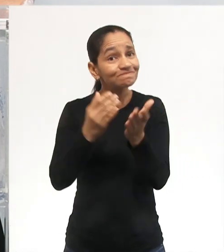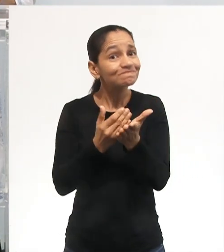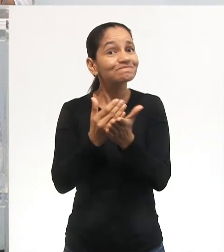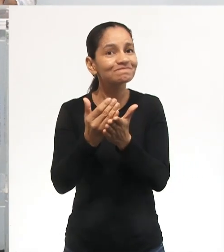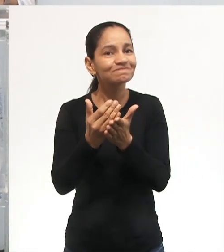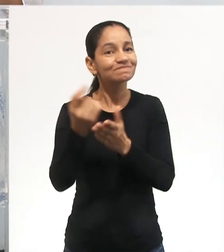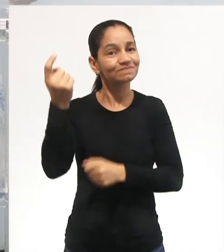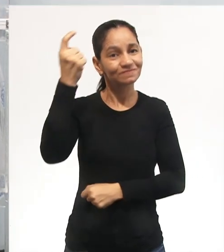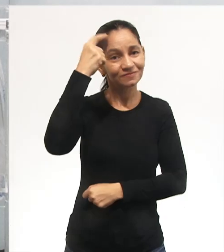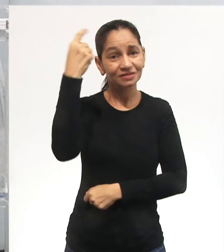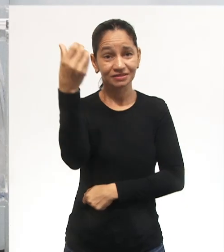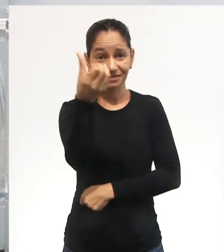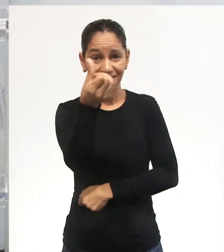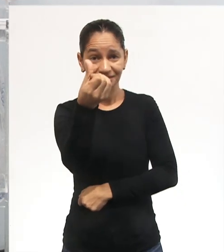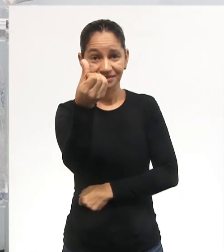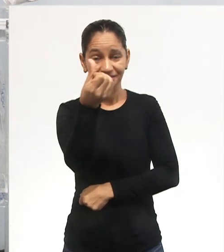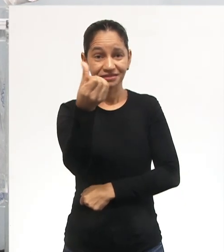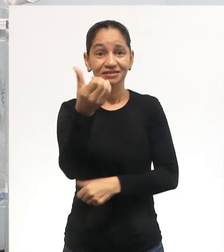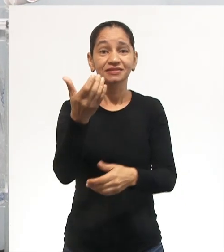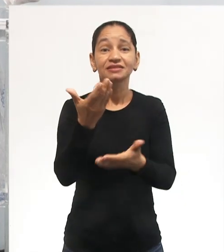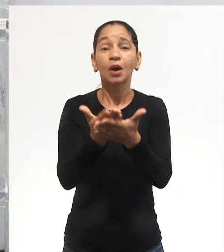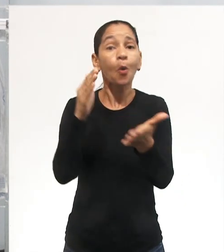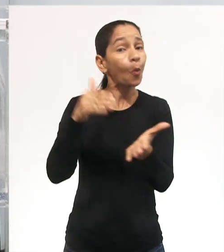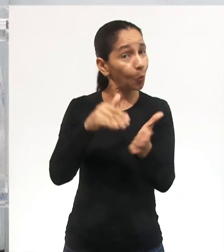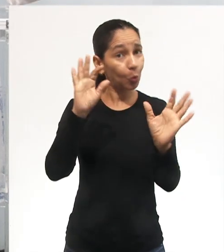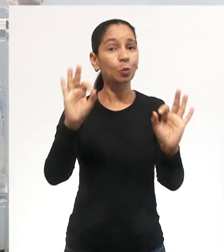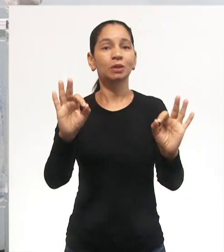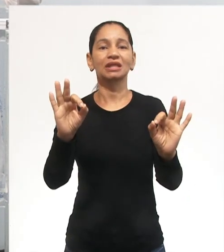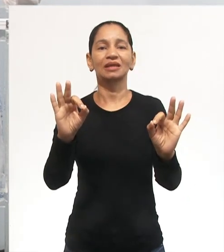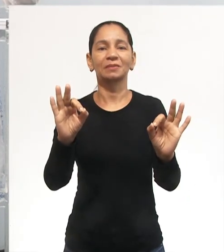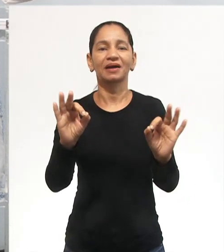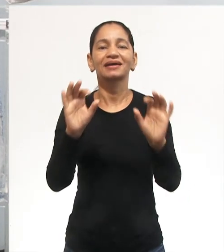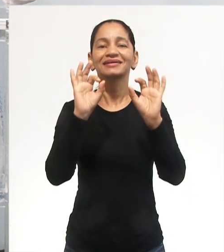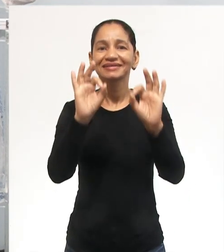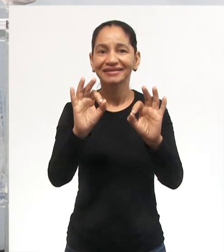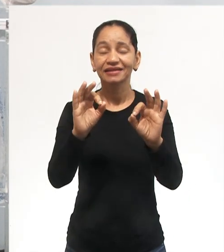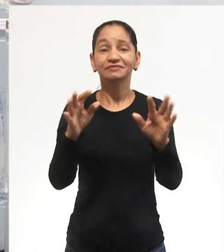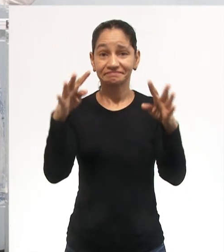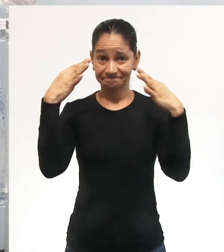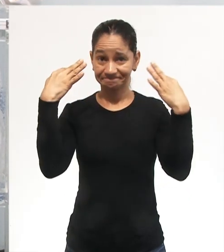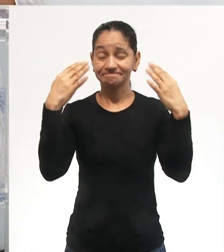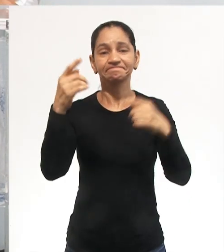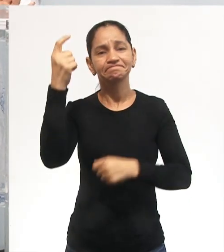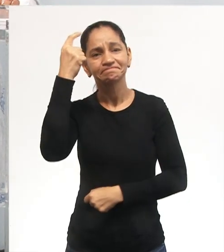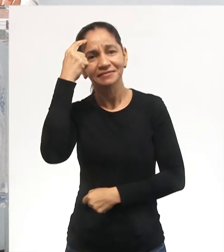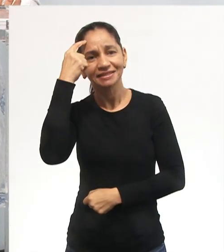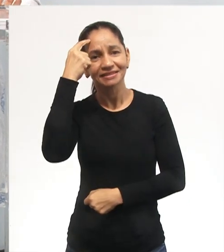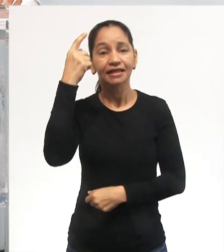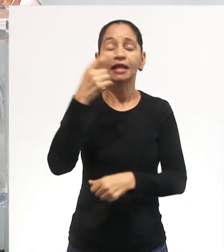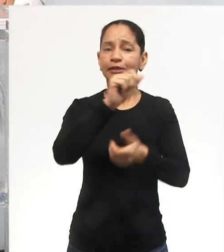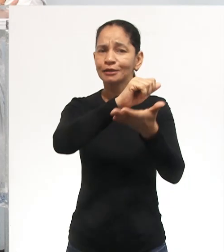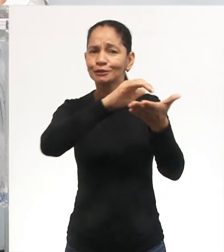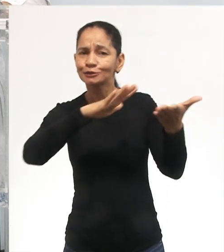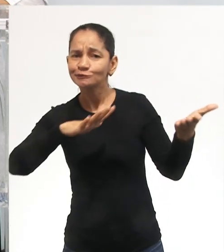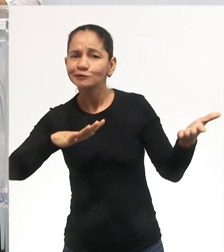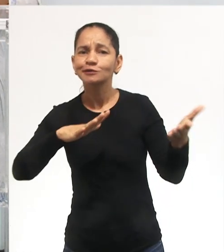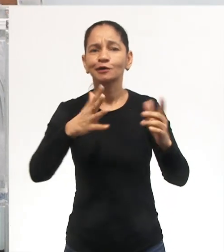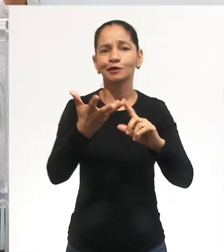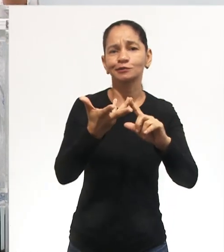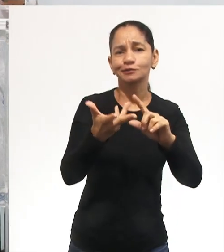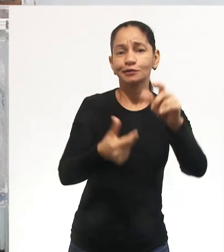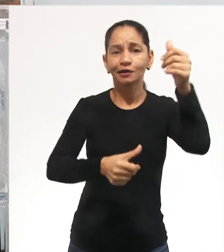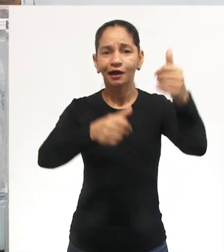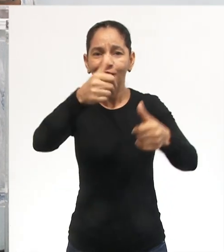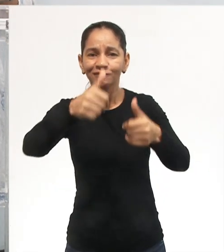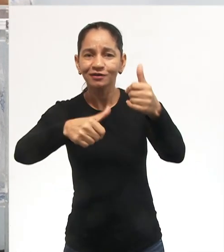de hoje, a 6ª aula, lembre que é a última aula da disciplina, hein? Vamos pensar que tem atividade para entregar, tem